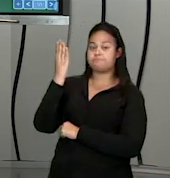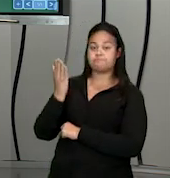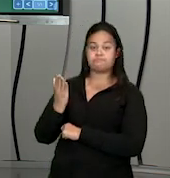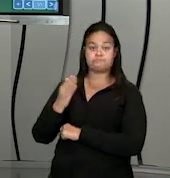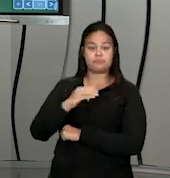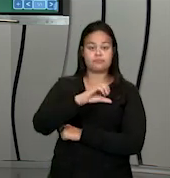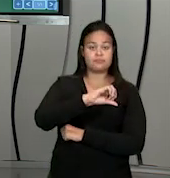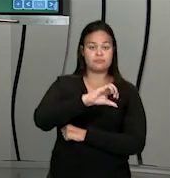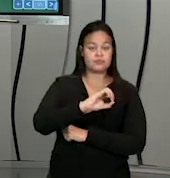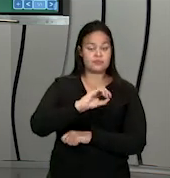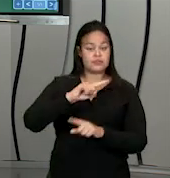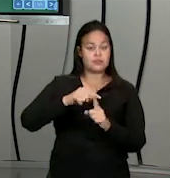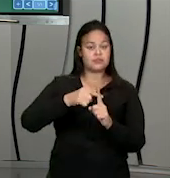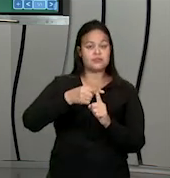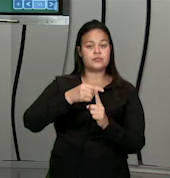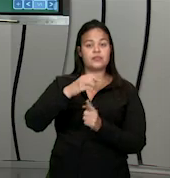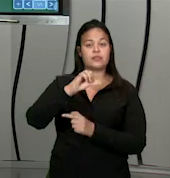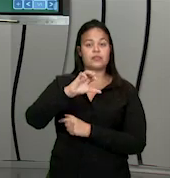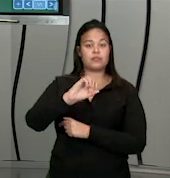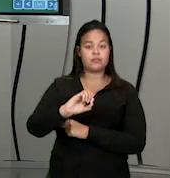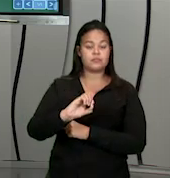e 90 mais 90,